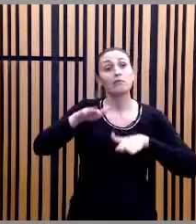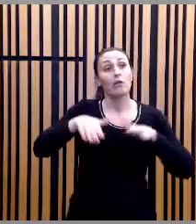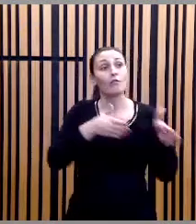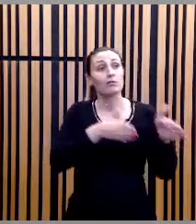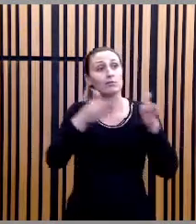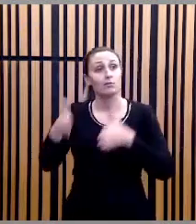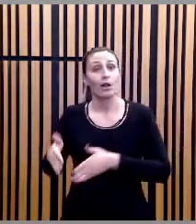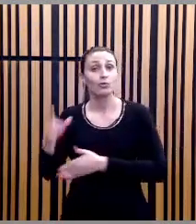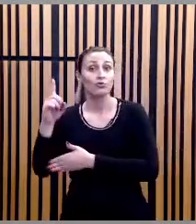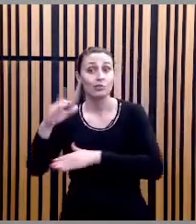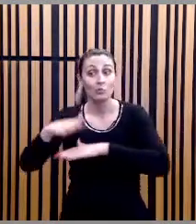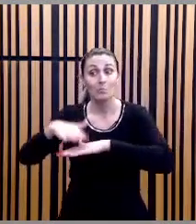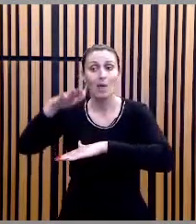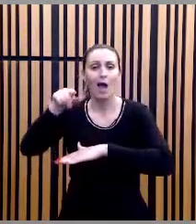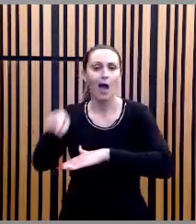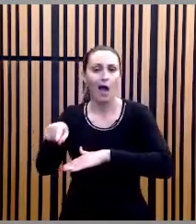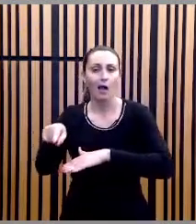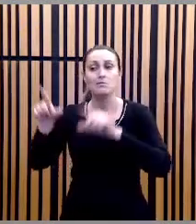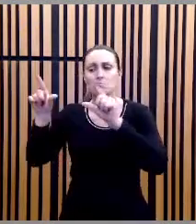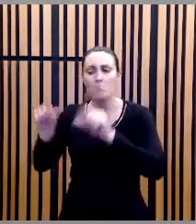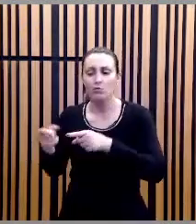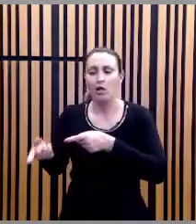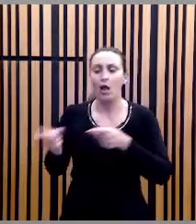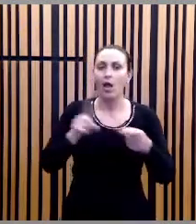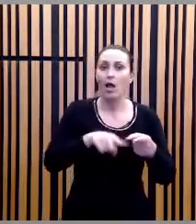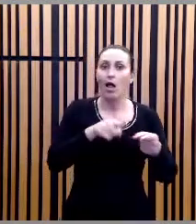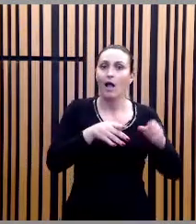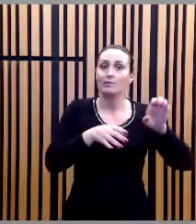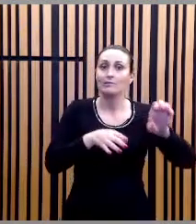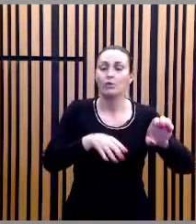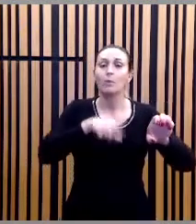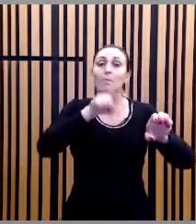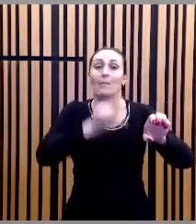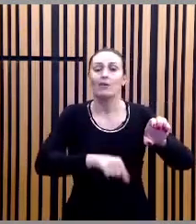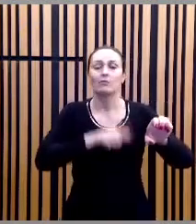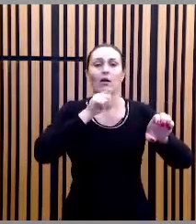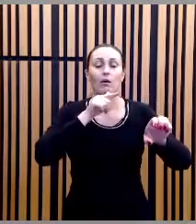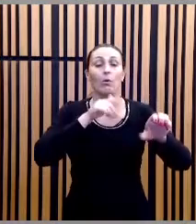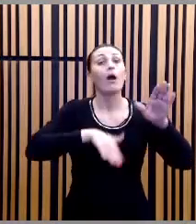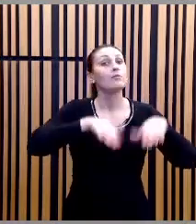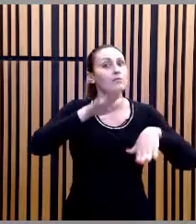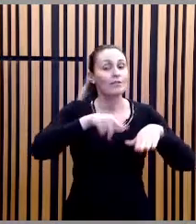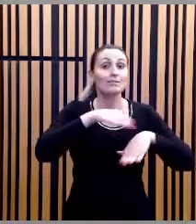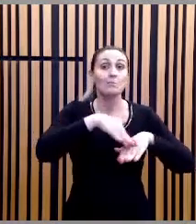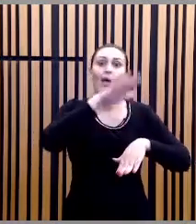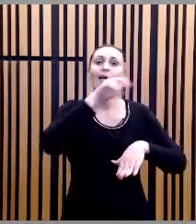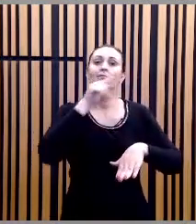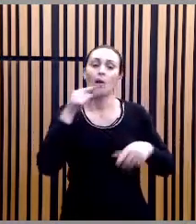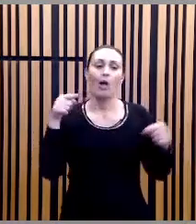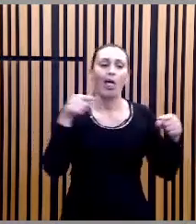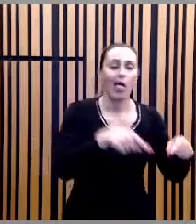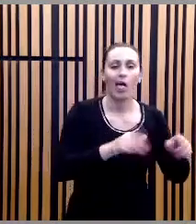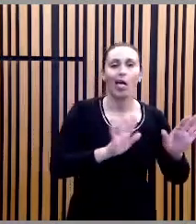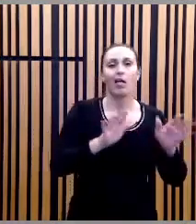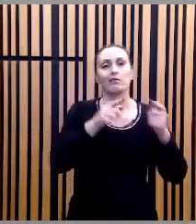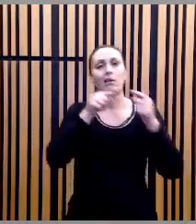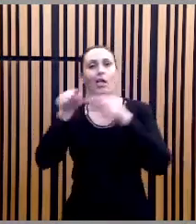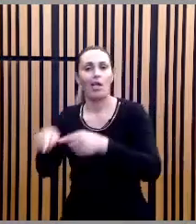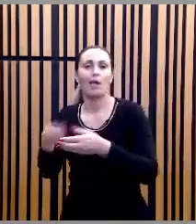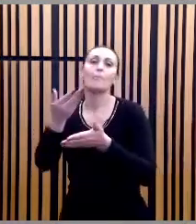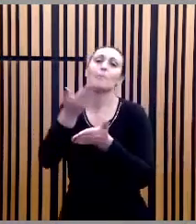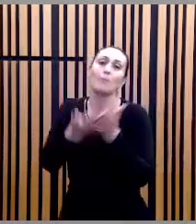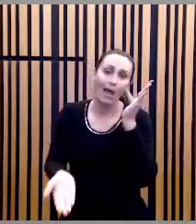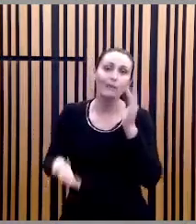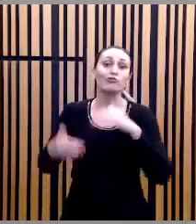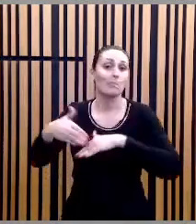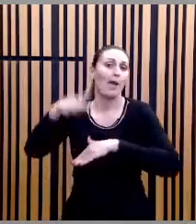precise mais que a esquerda, mas a olho nu ele não consegue saber onde ele vai colocar a água e ele acaba colocando água onde não precisa e muitas vezes